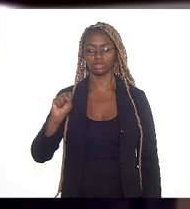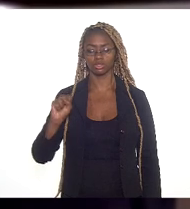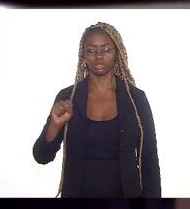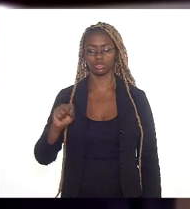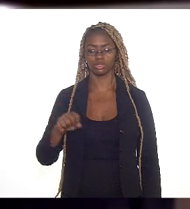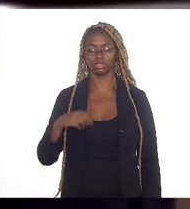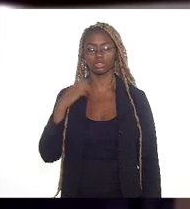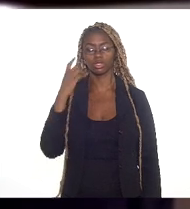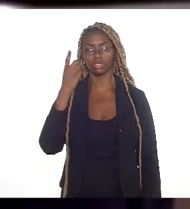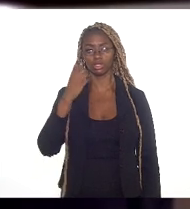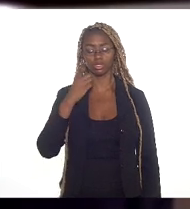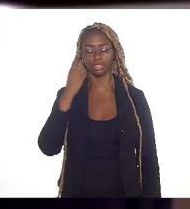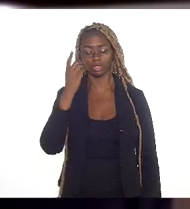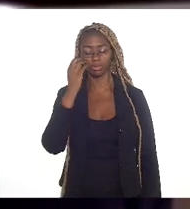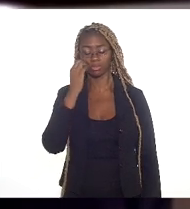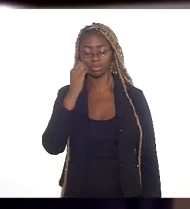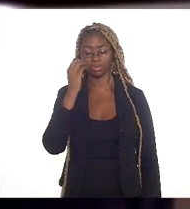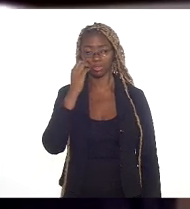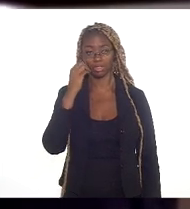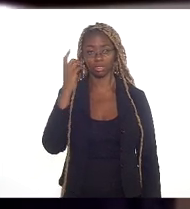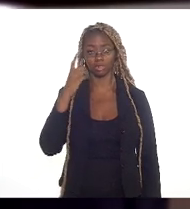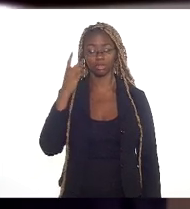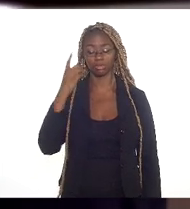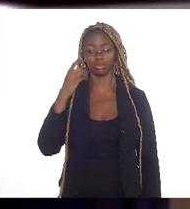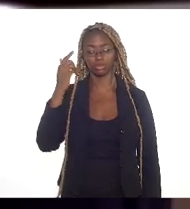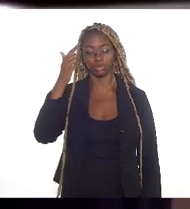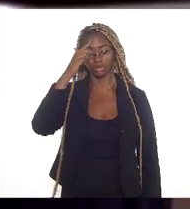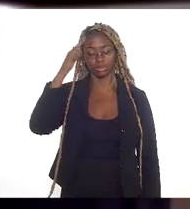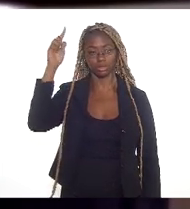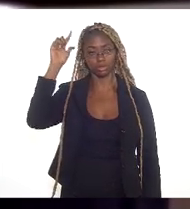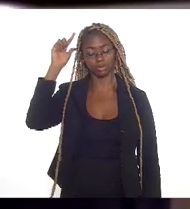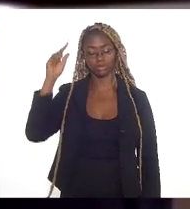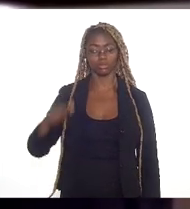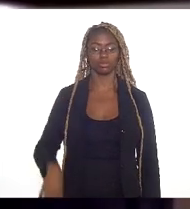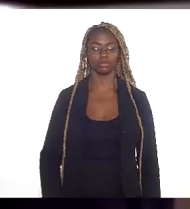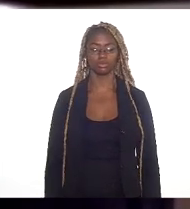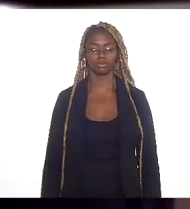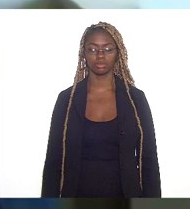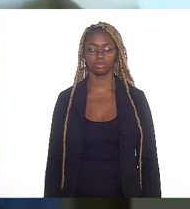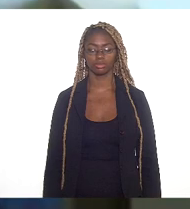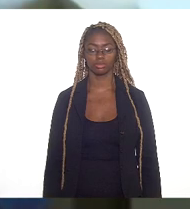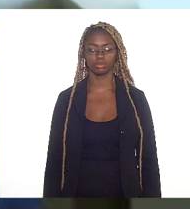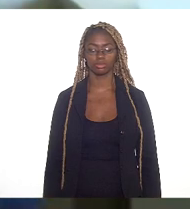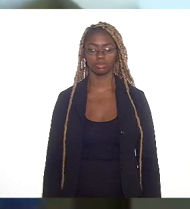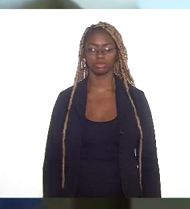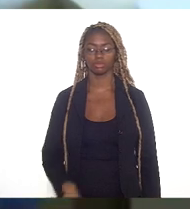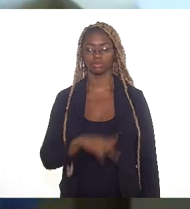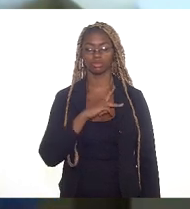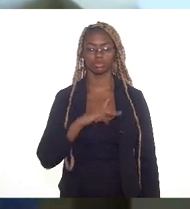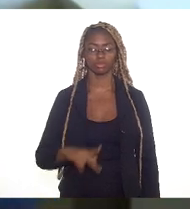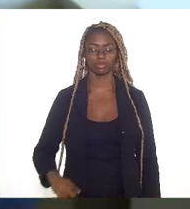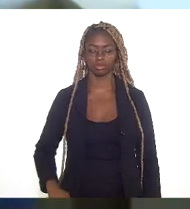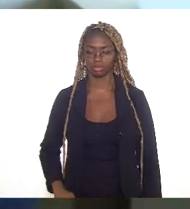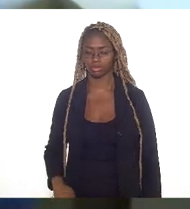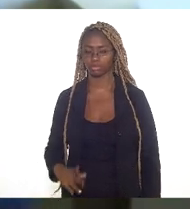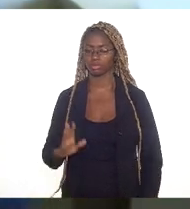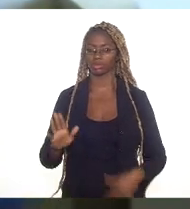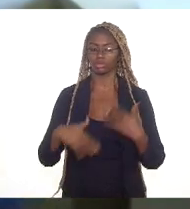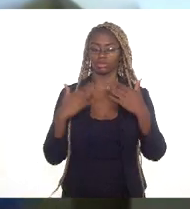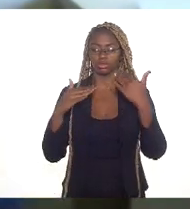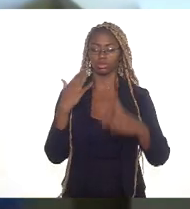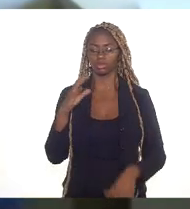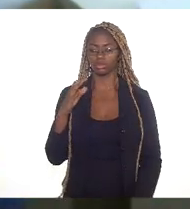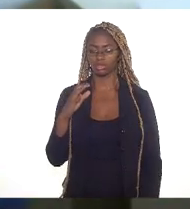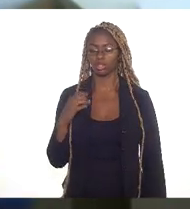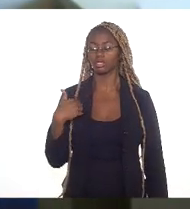Deputado Luiz Martins. Deputado Luiz Paulo. Senhor presidente, pelo avanço da ciência,